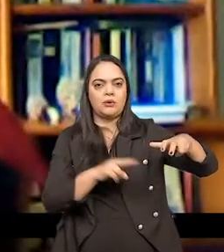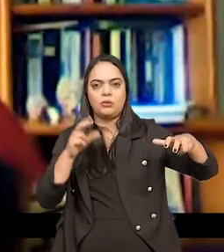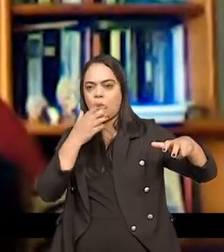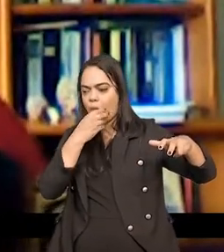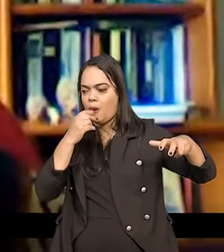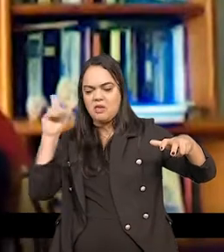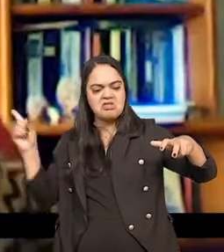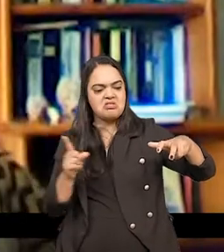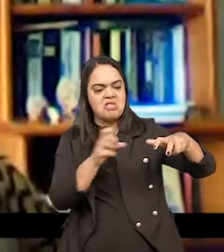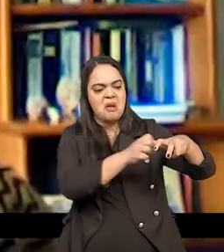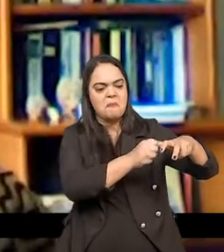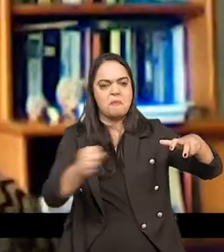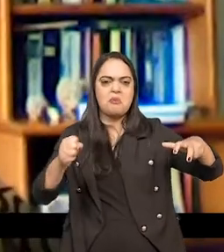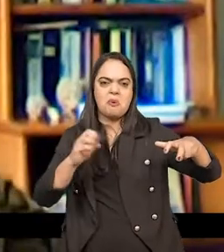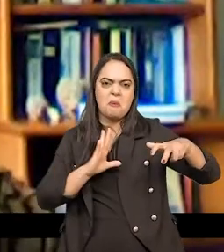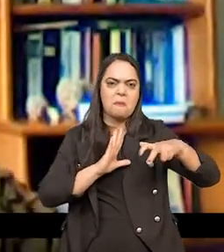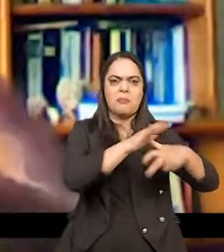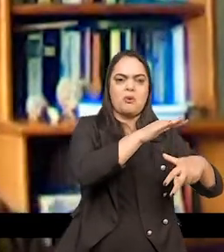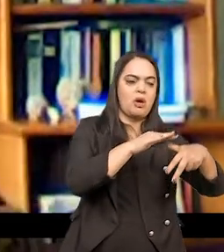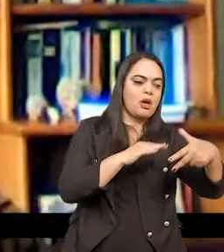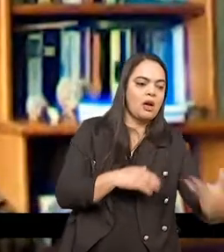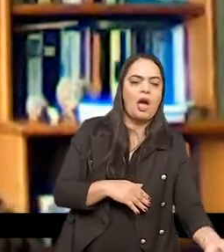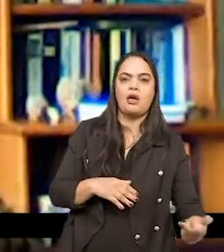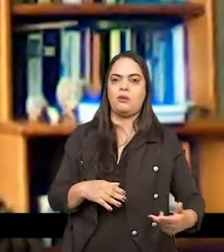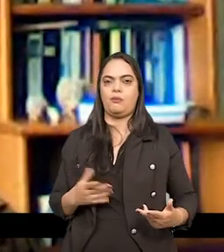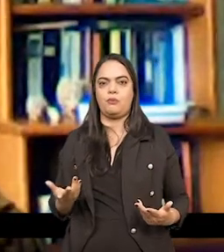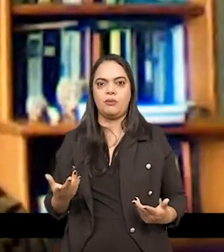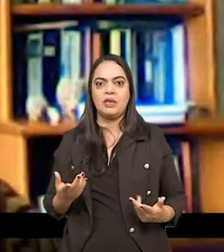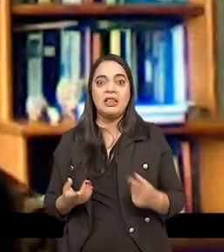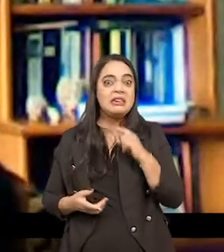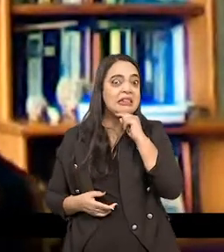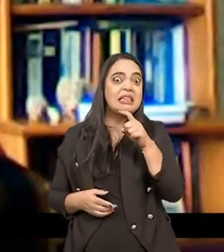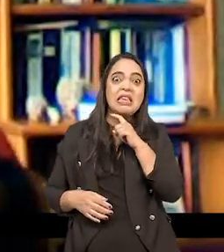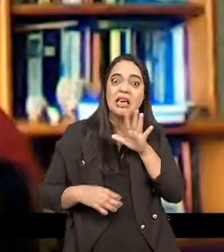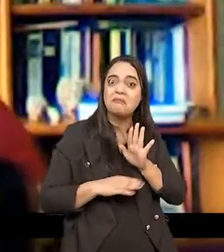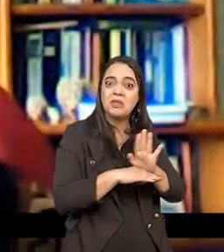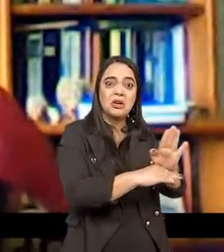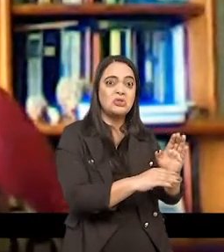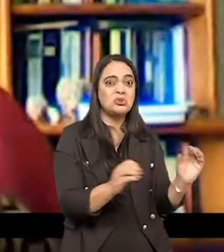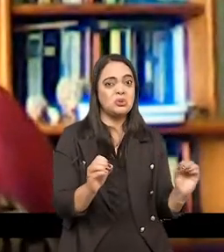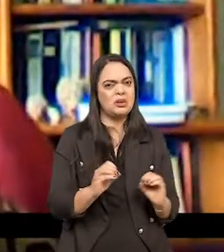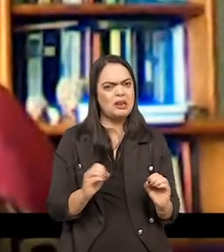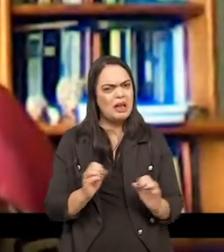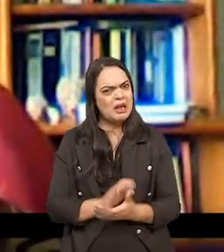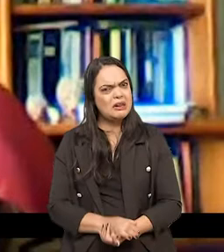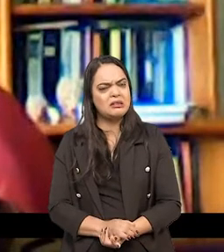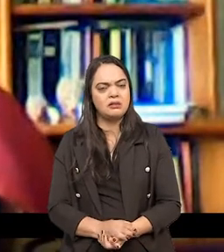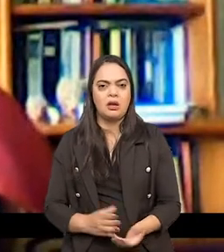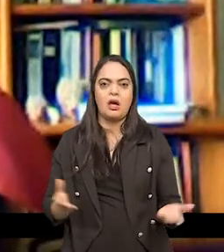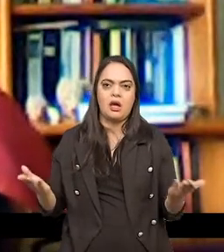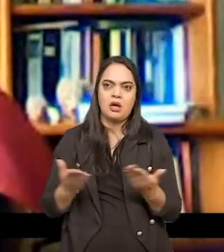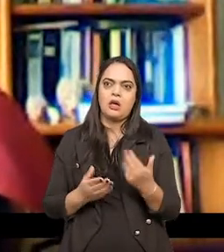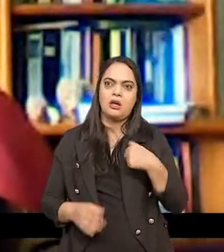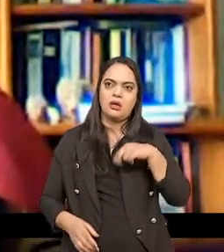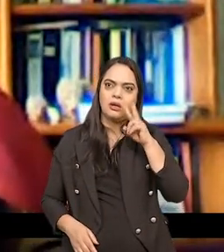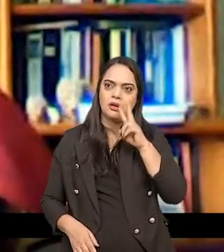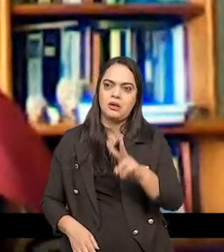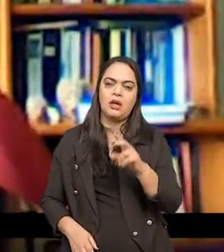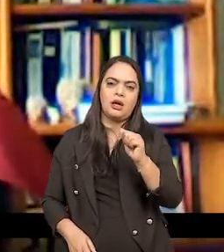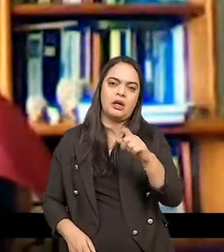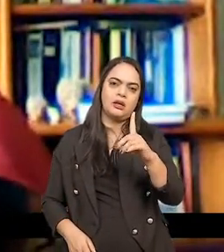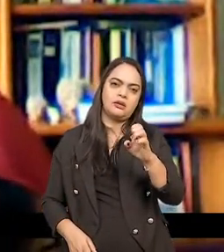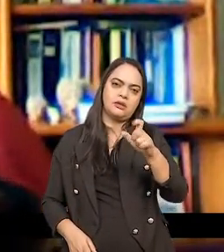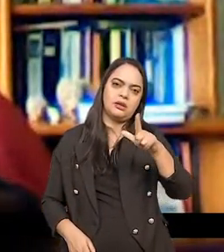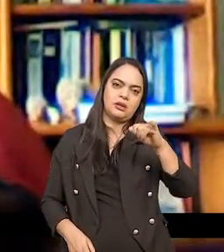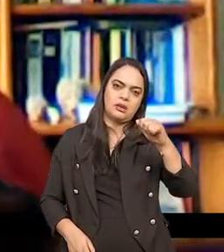ajudar. Tu és um desvio desse sujeito. E agora olhando para a Adriana, e Adriana, eu concordo realmente